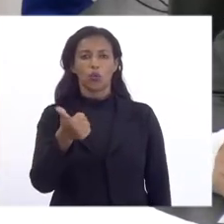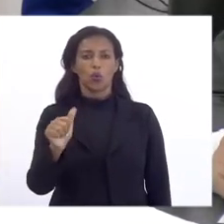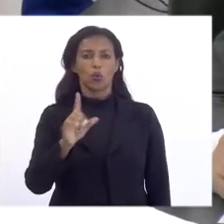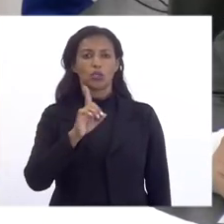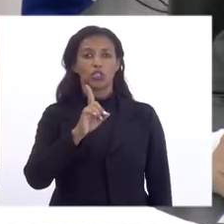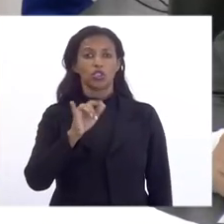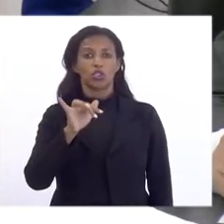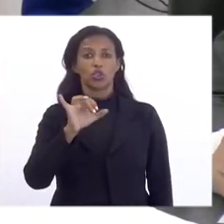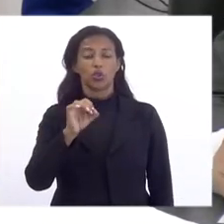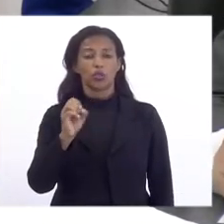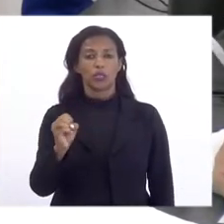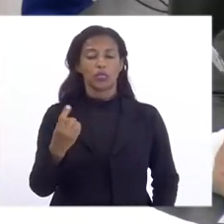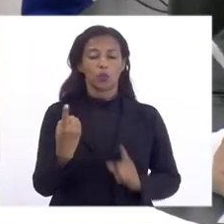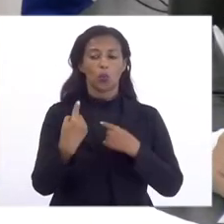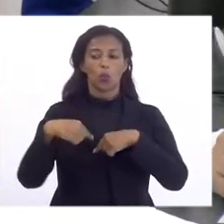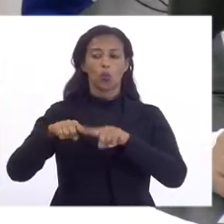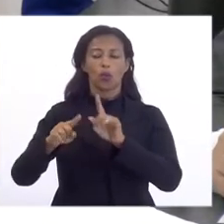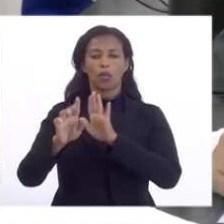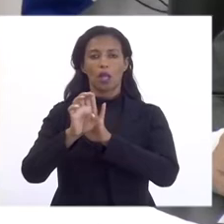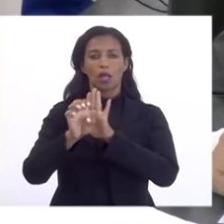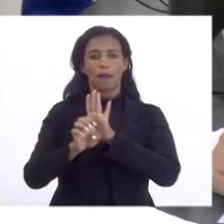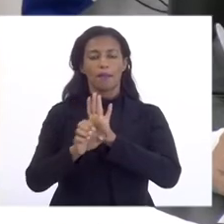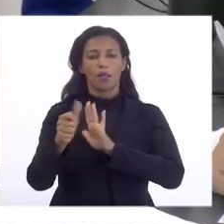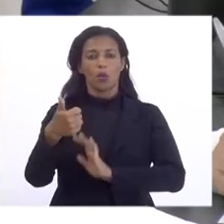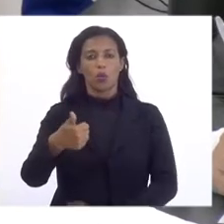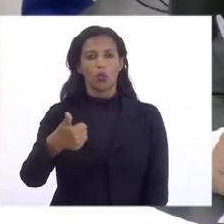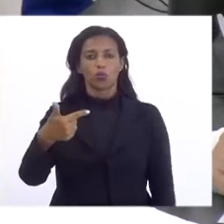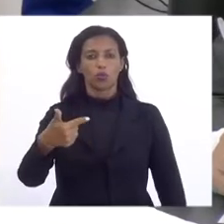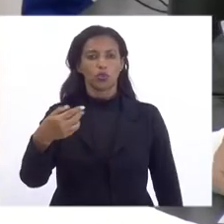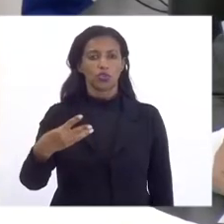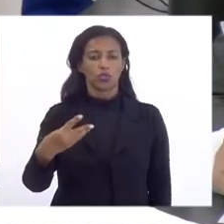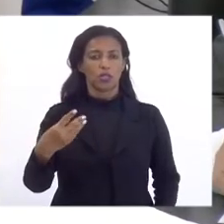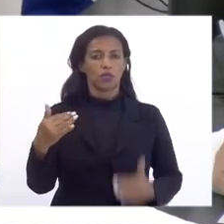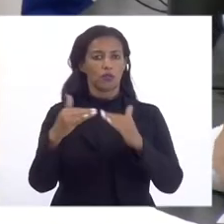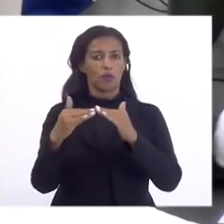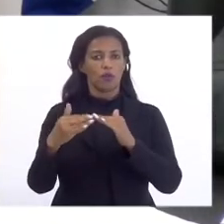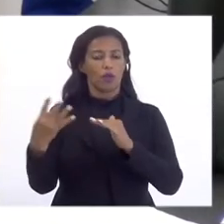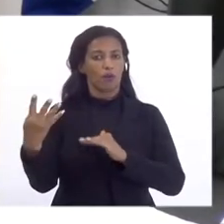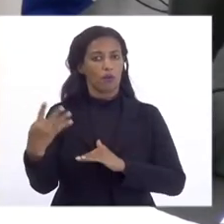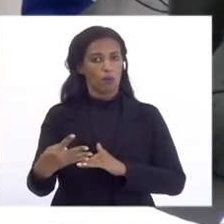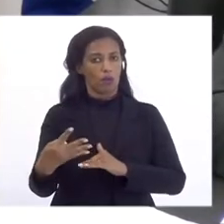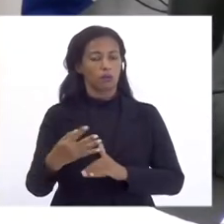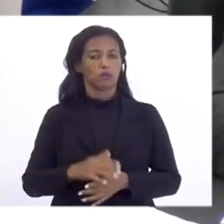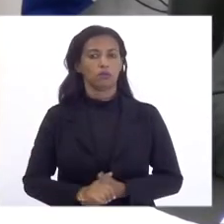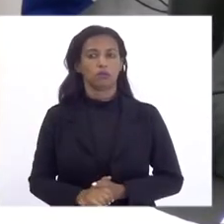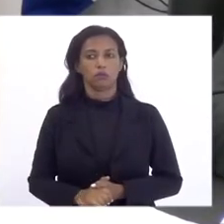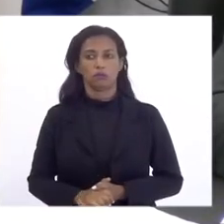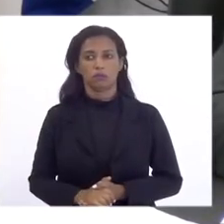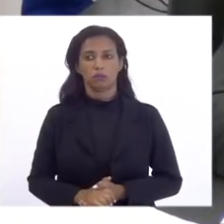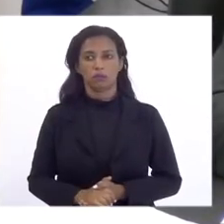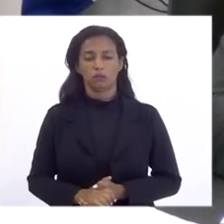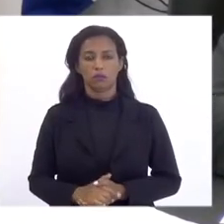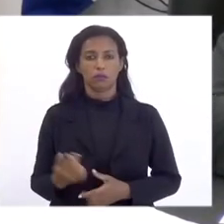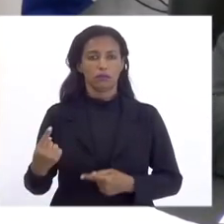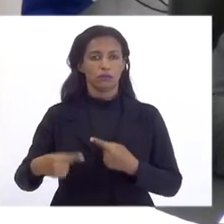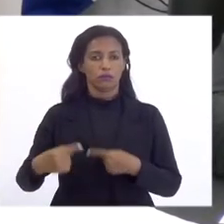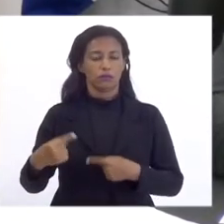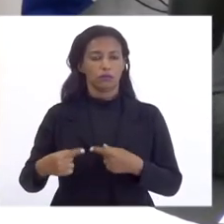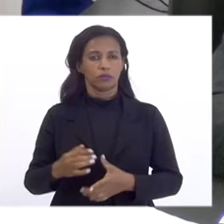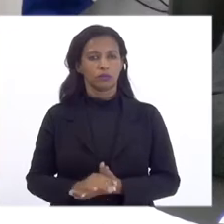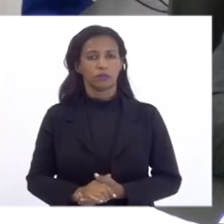Lins. O parecer é contrário às emendas 1, 2 e 3, favorável à emenda 4. Em